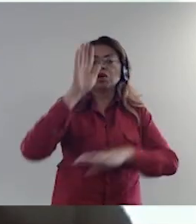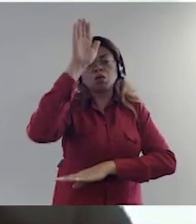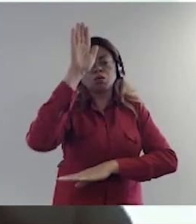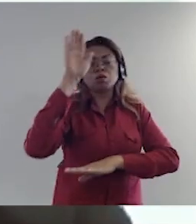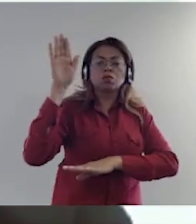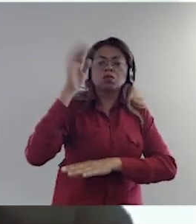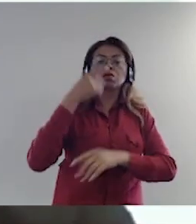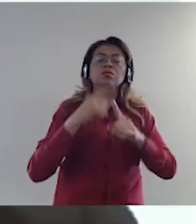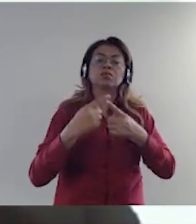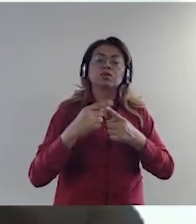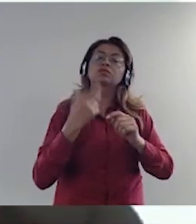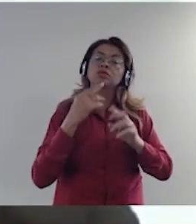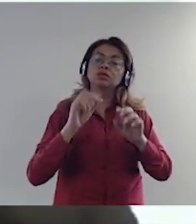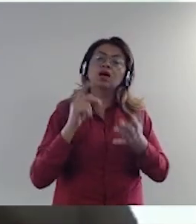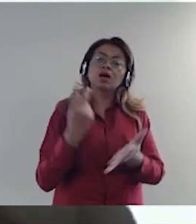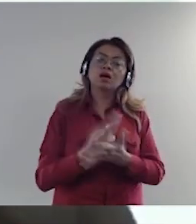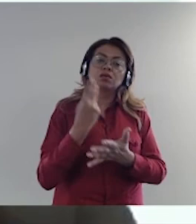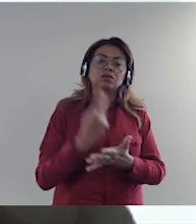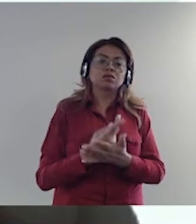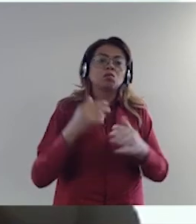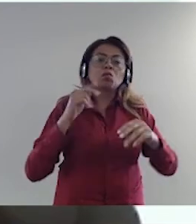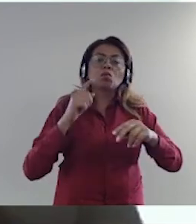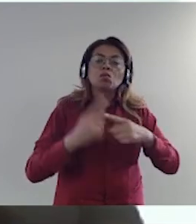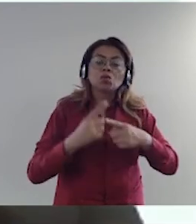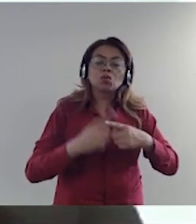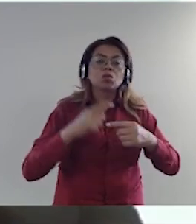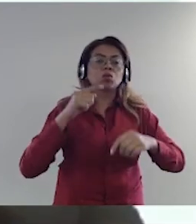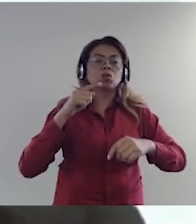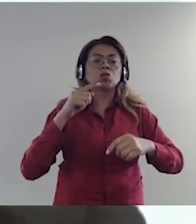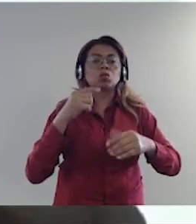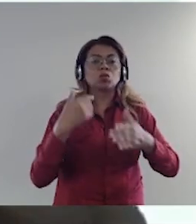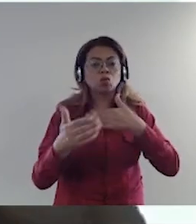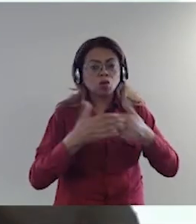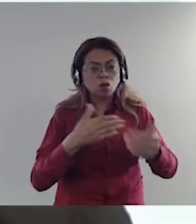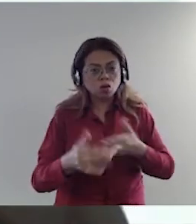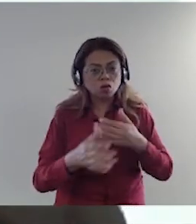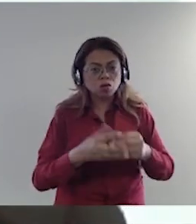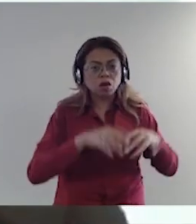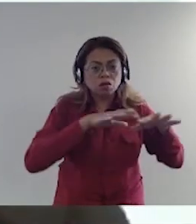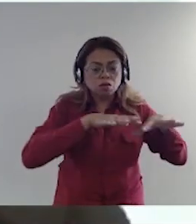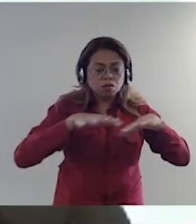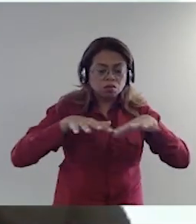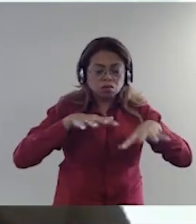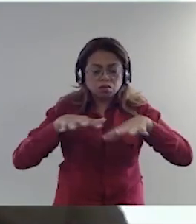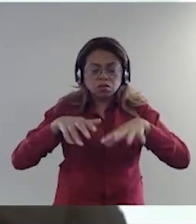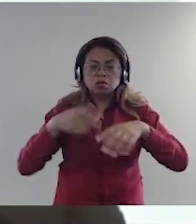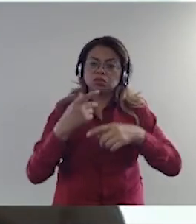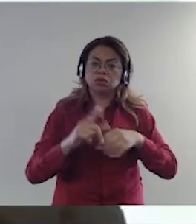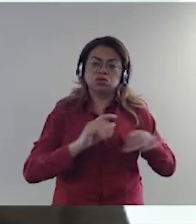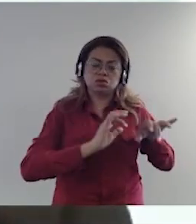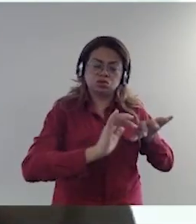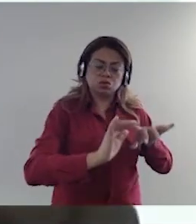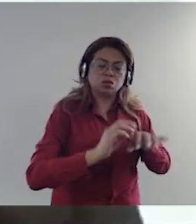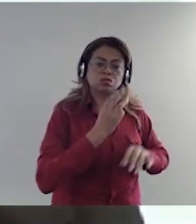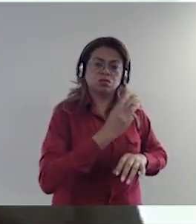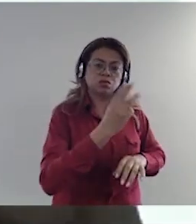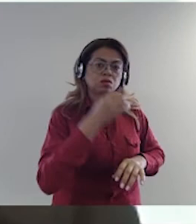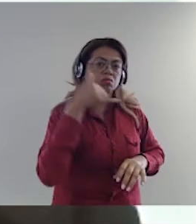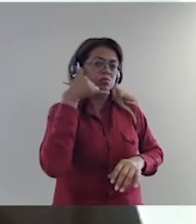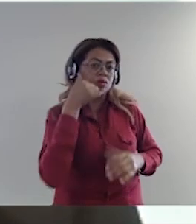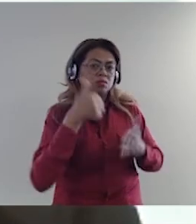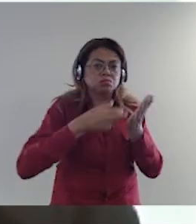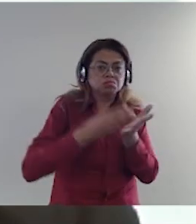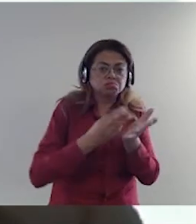se realize por qualquer meio eletrônico indicado pelo administrador. Né? Então, vai caber ao